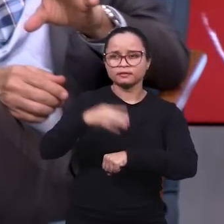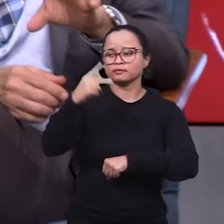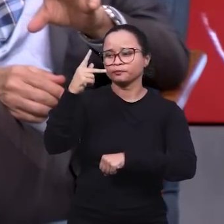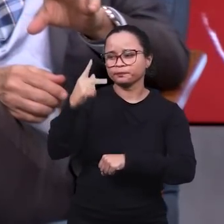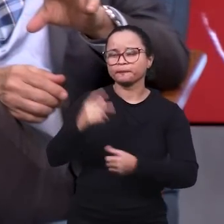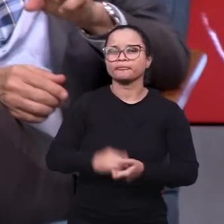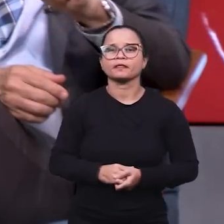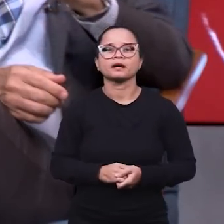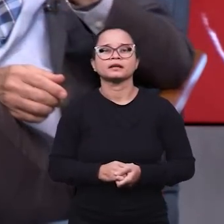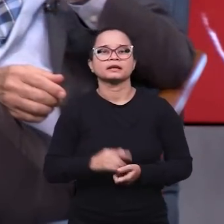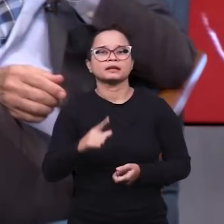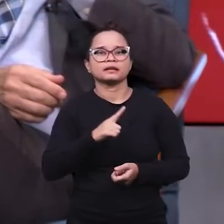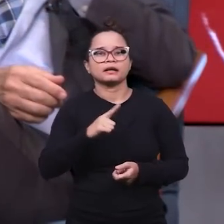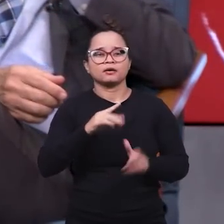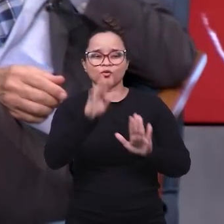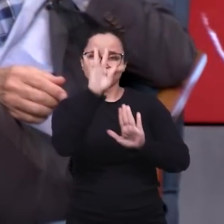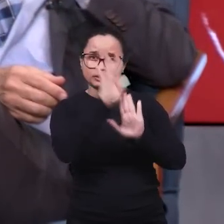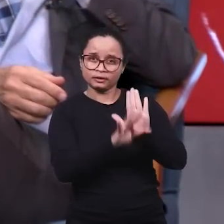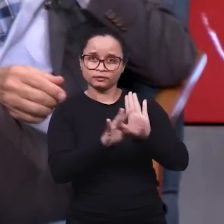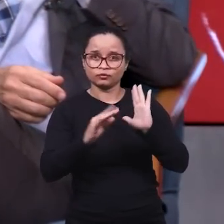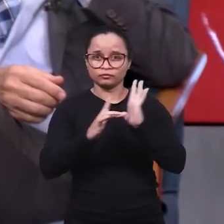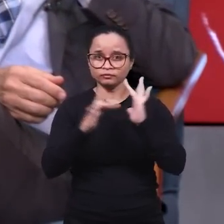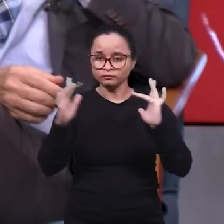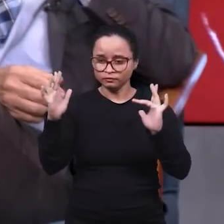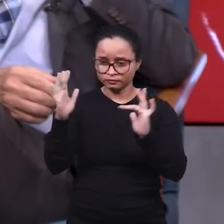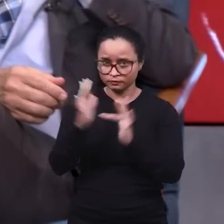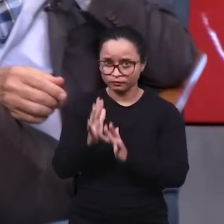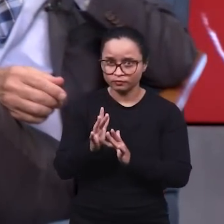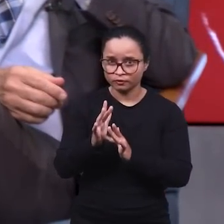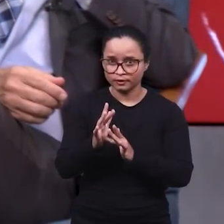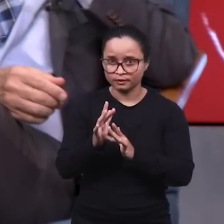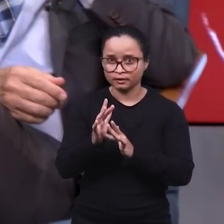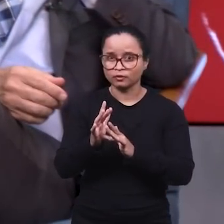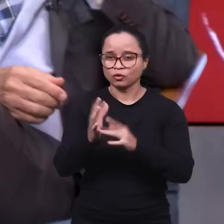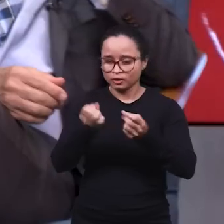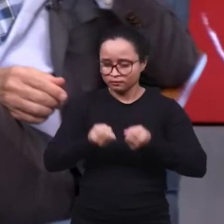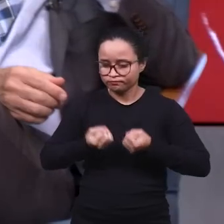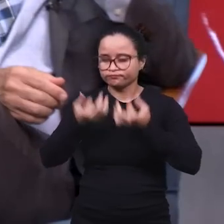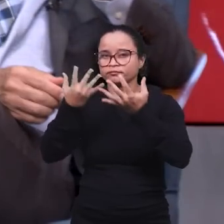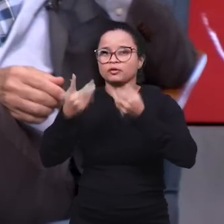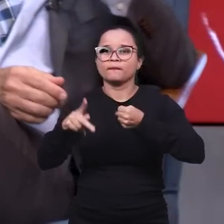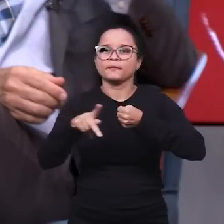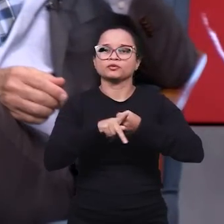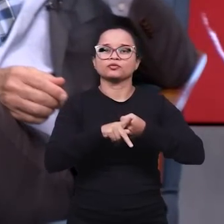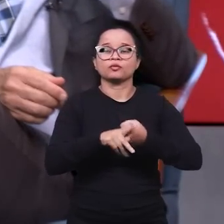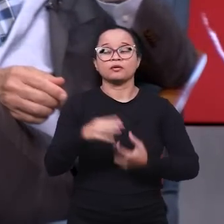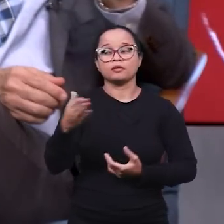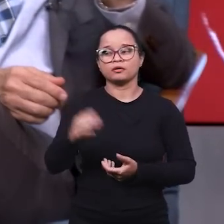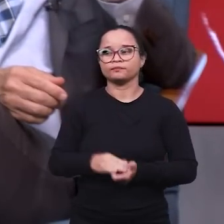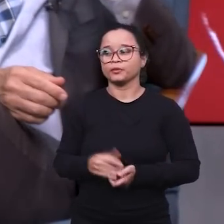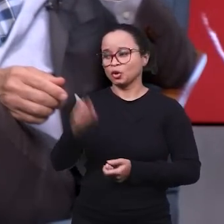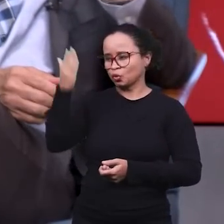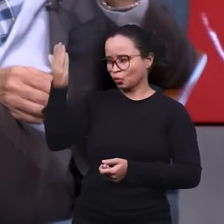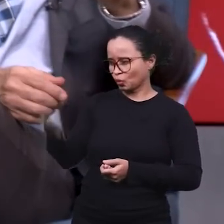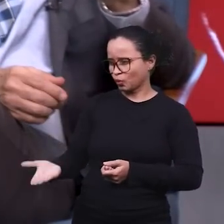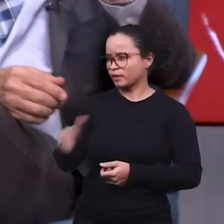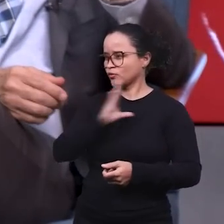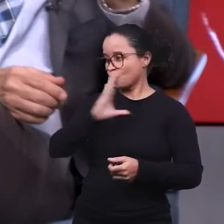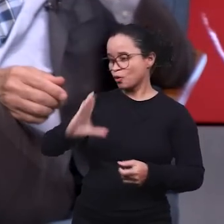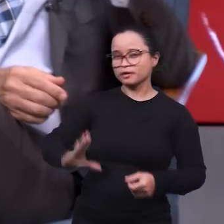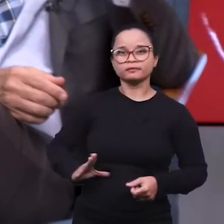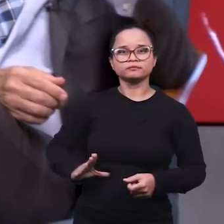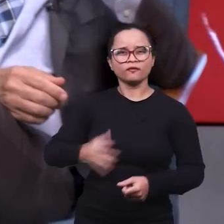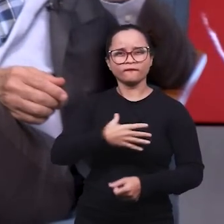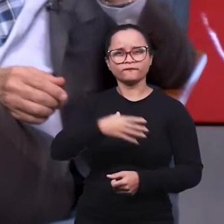pegar o texto de Jesus na confissão de Pedro: Tu és o Cristo, o Filho